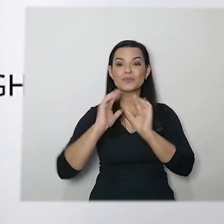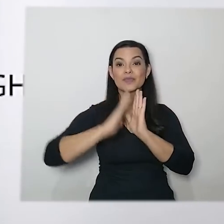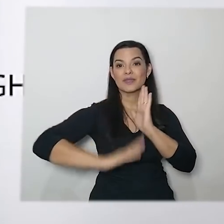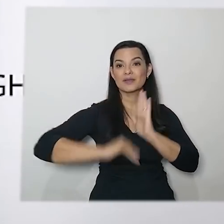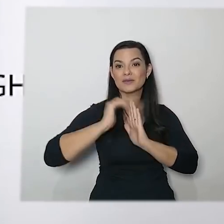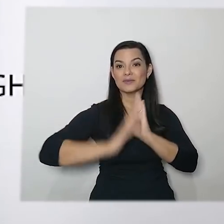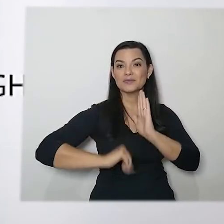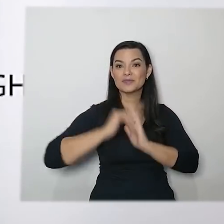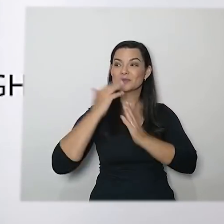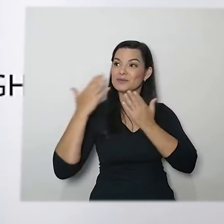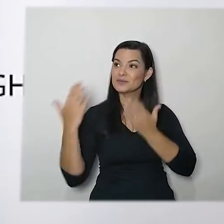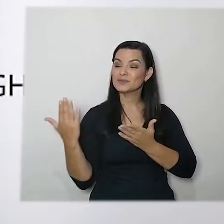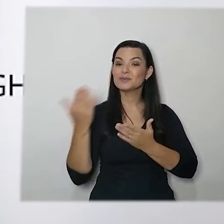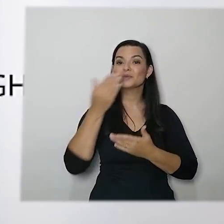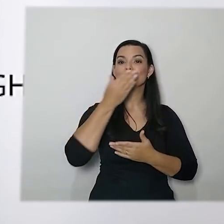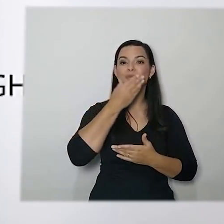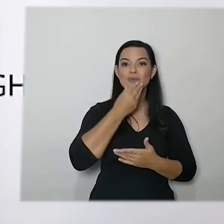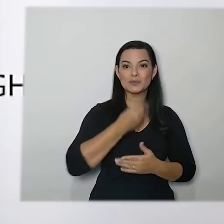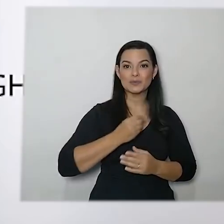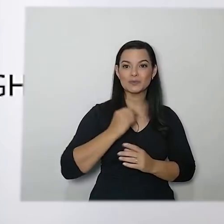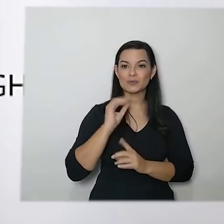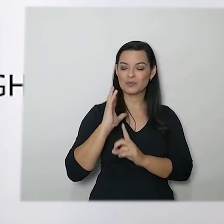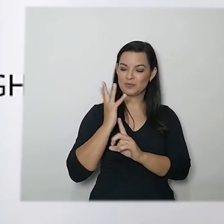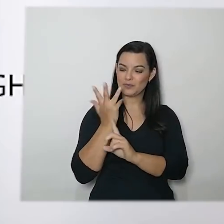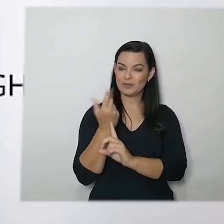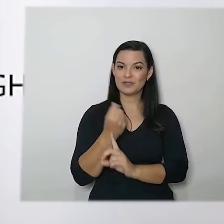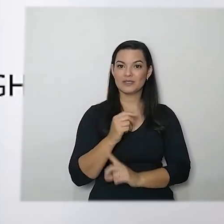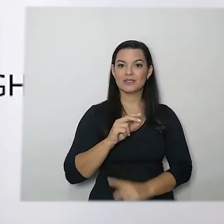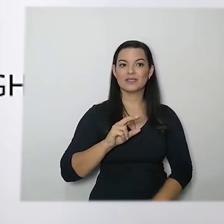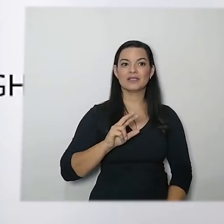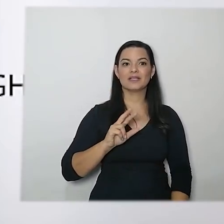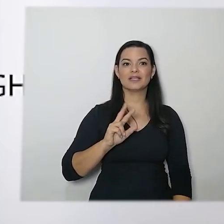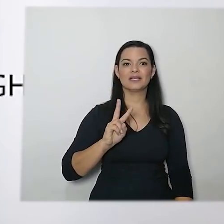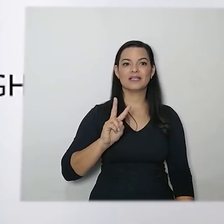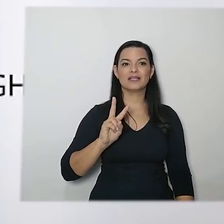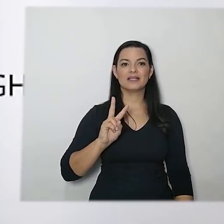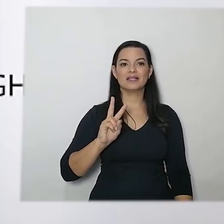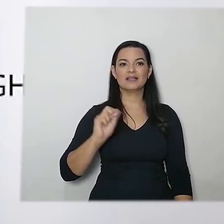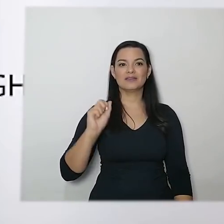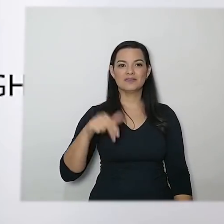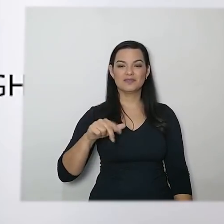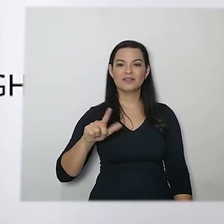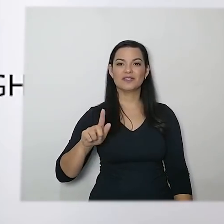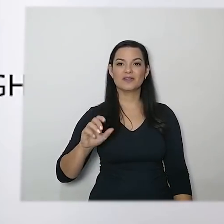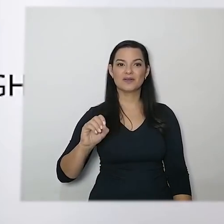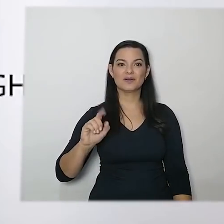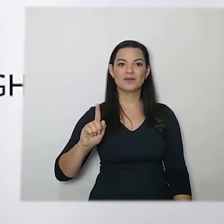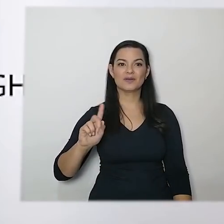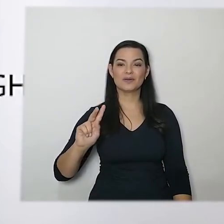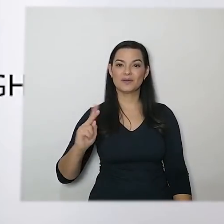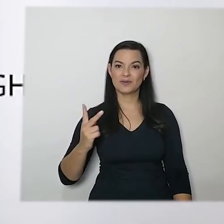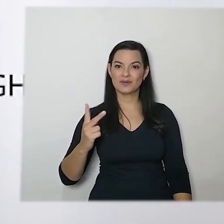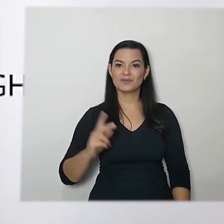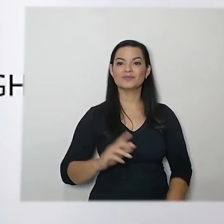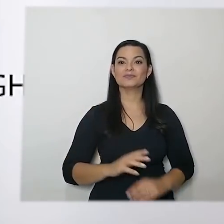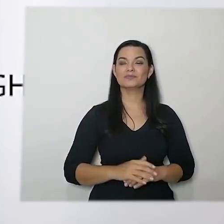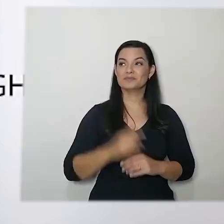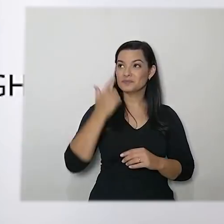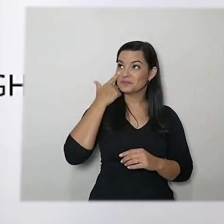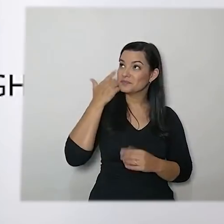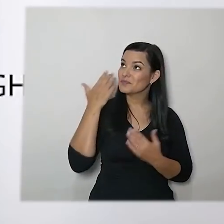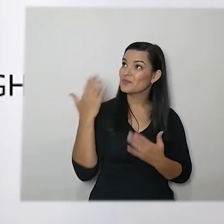pintura do artista Vincent van Gogh. Observe as borboletas que ele pintou.